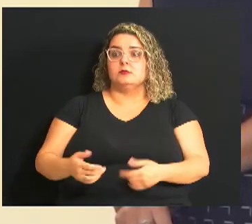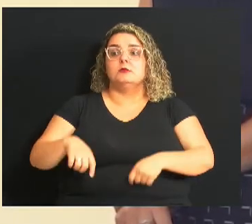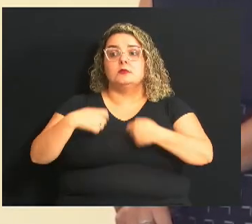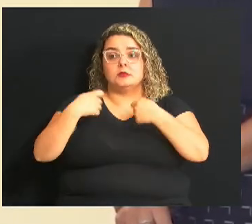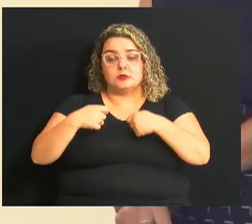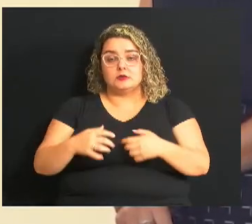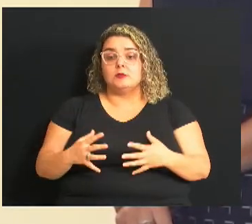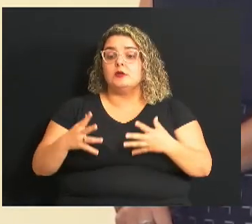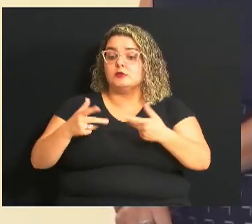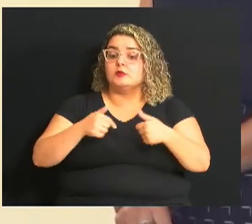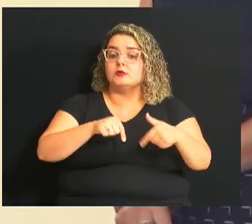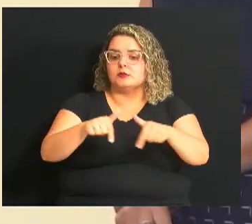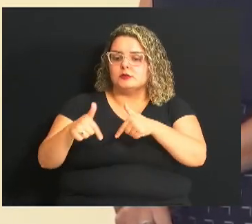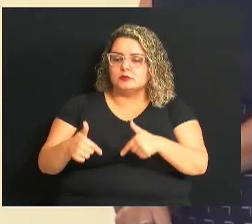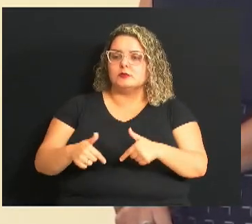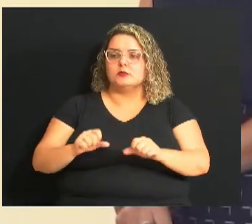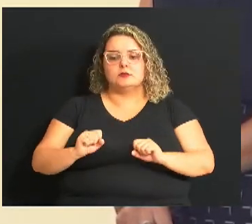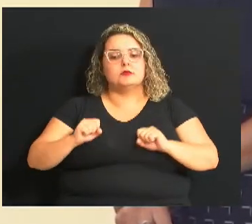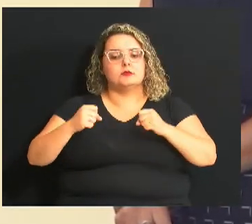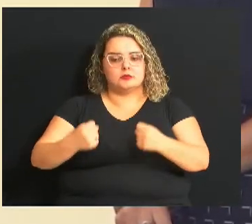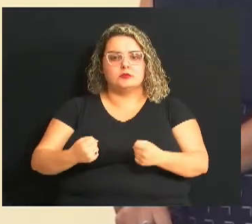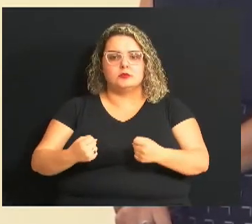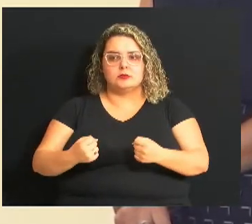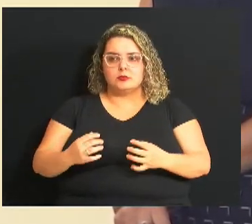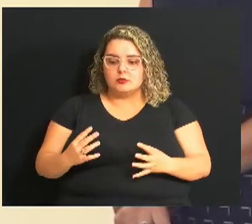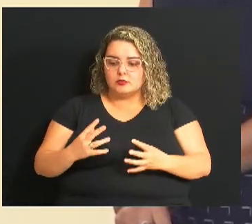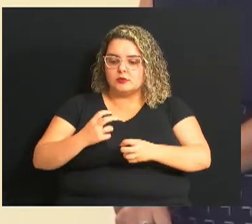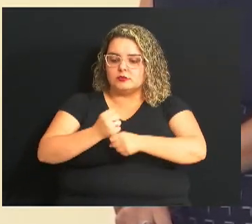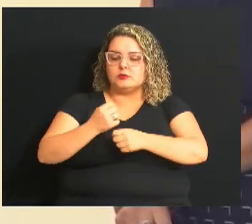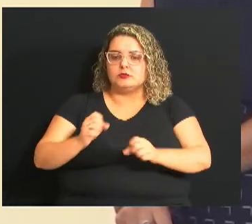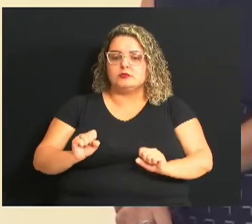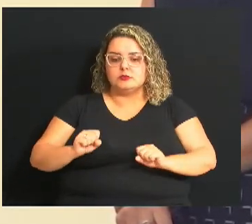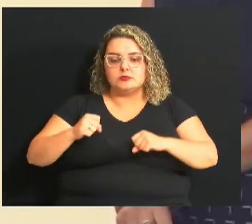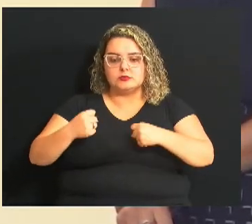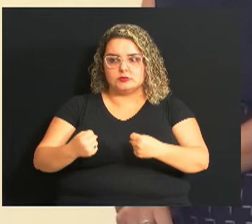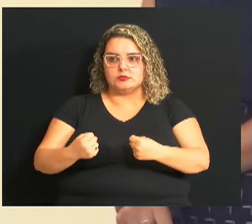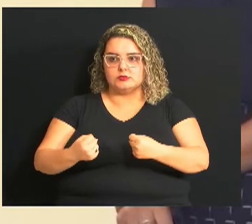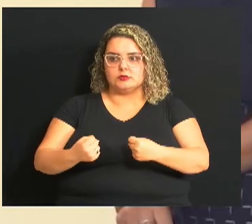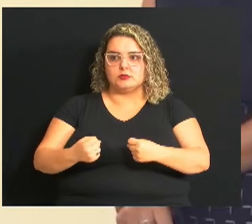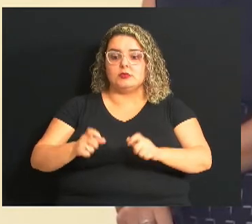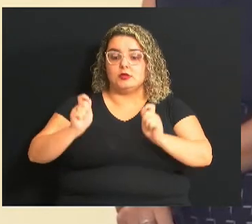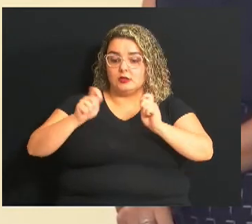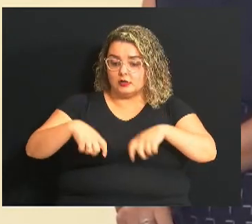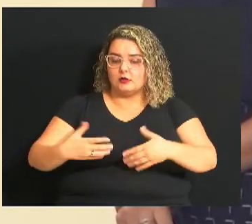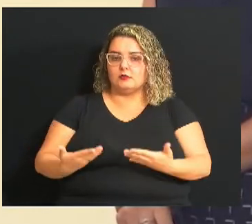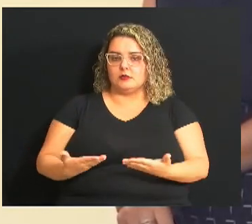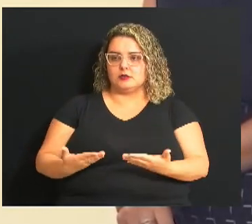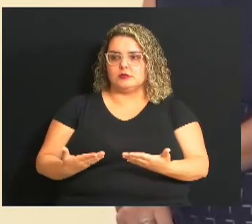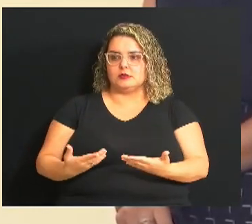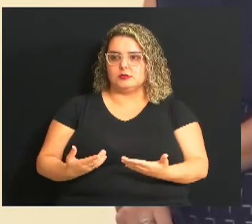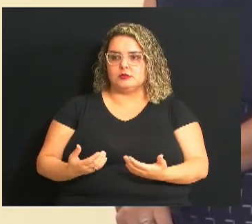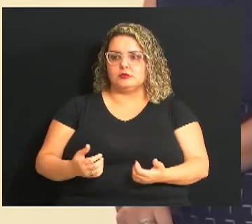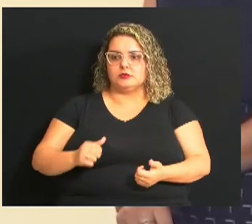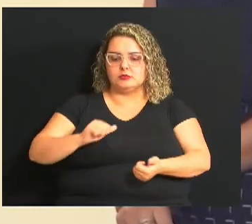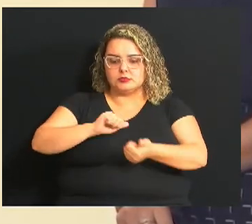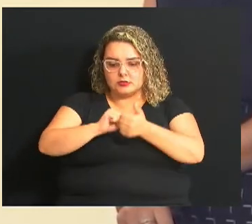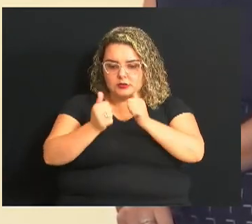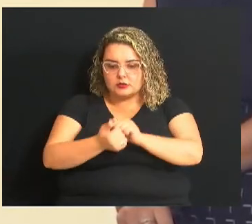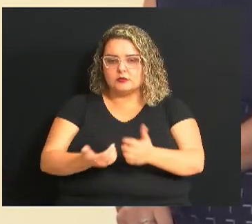todo esse trabalho, empenho, ao esforço, dedicação e a capacidade de se reinventar que os professores